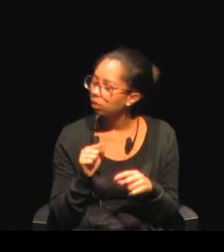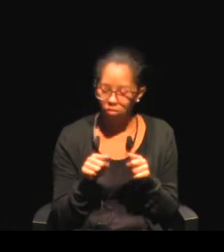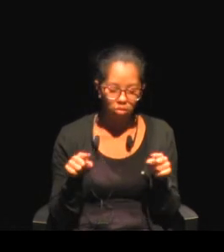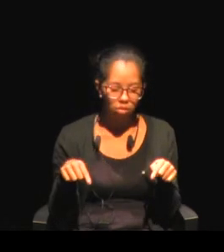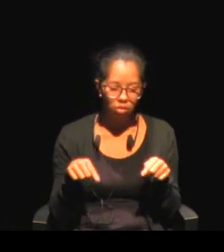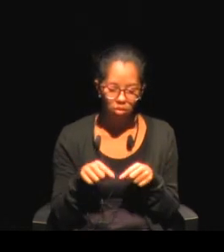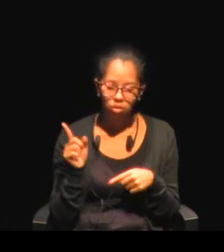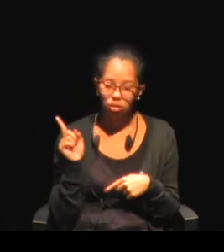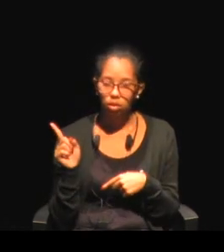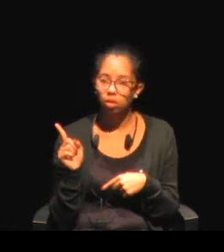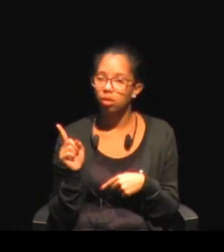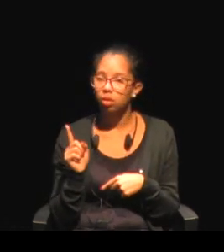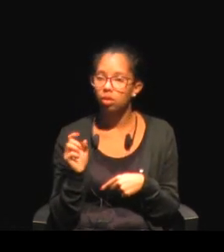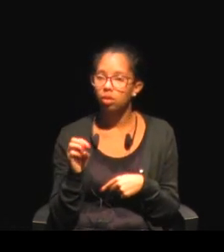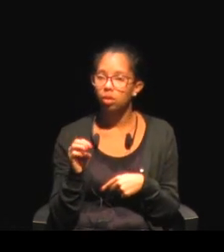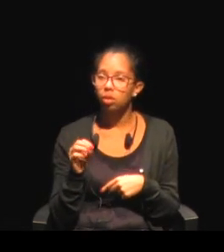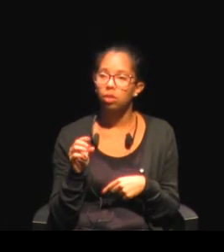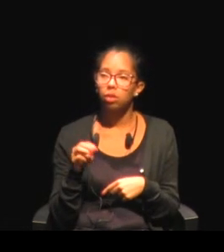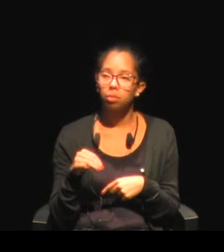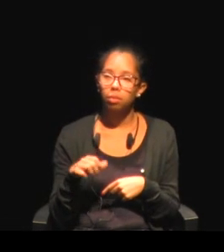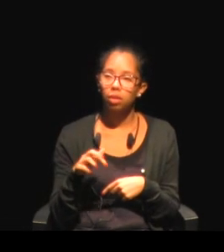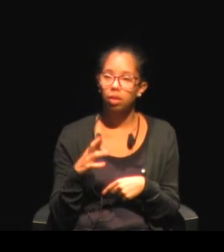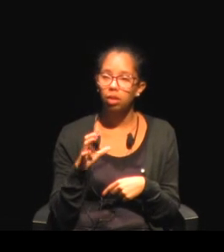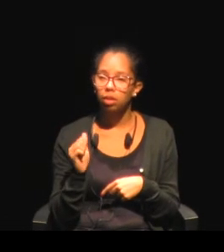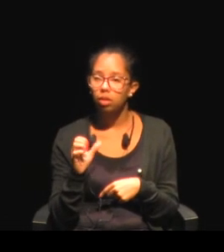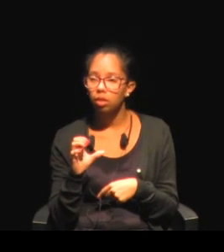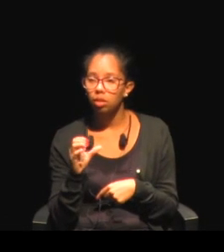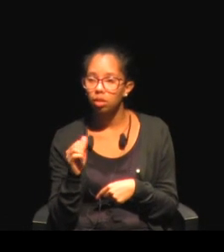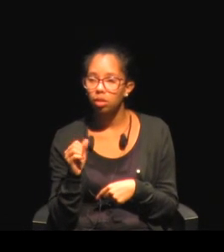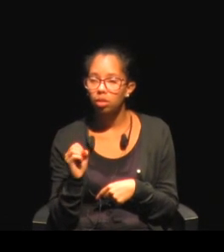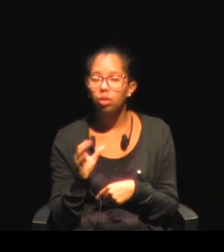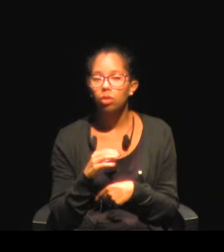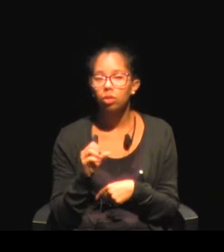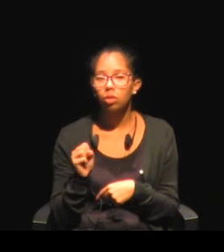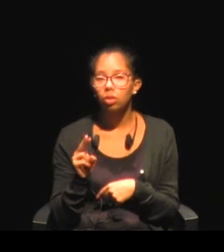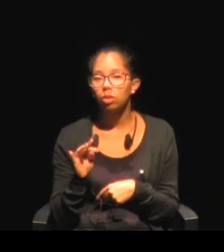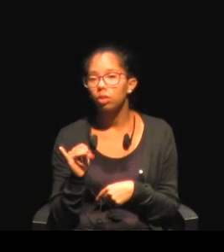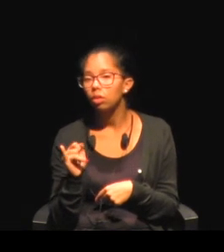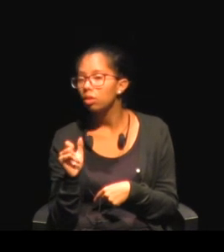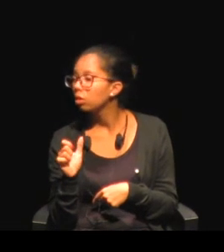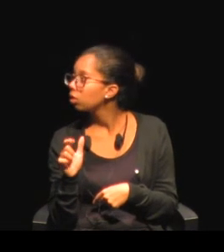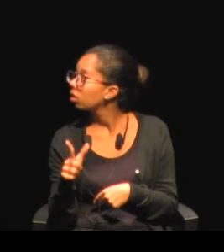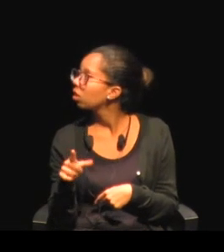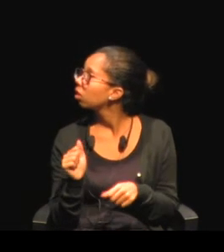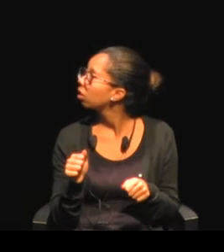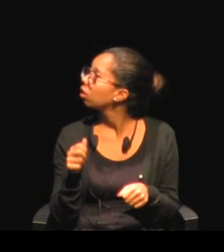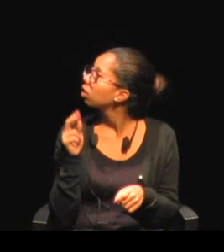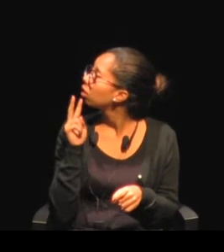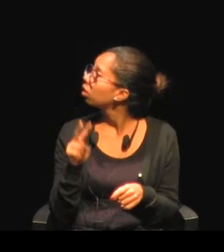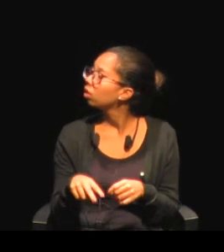museu. Mas, ao mesmo tempo, interlocutores da cidade, importantes,